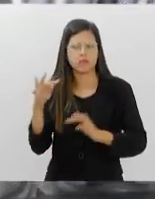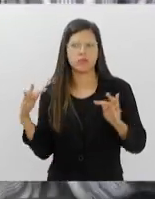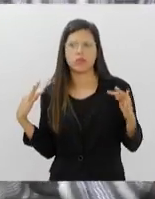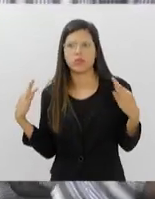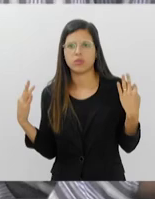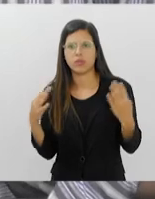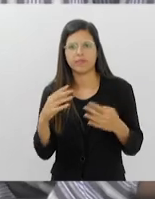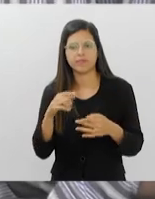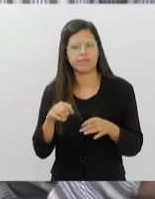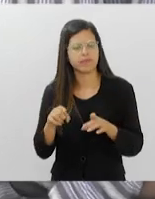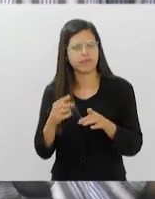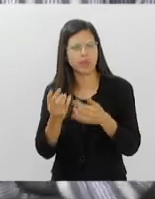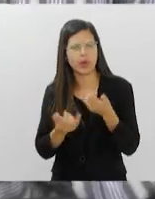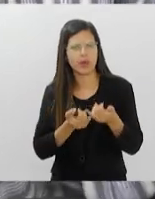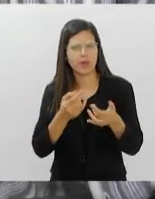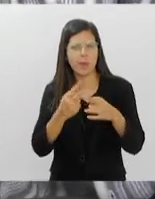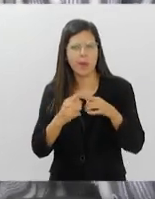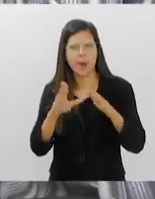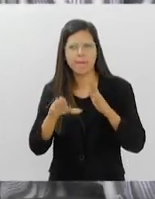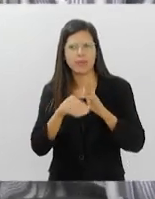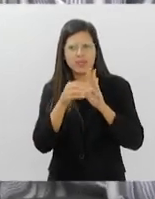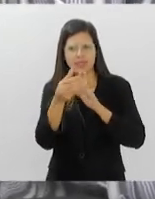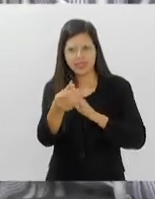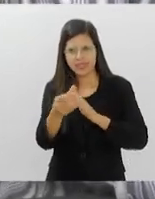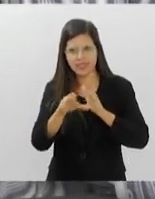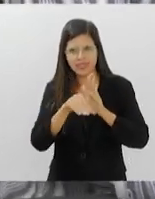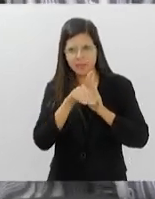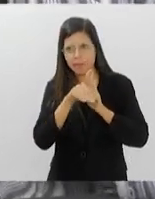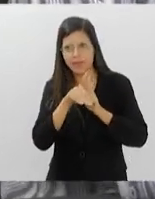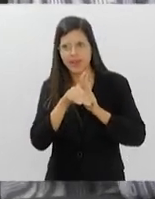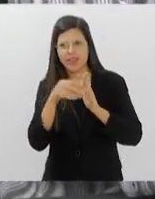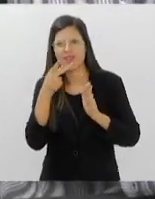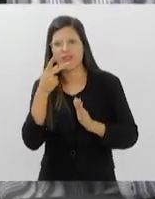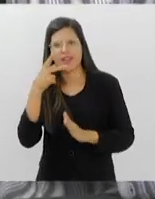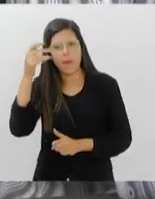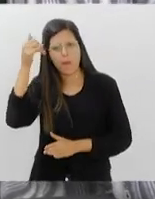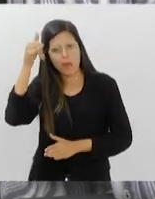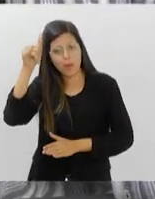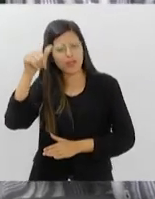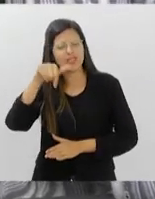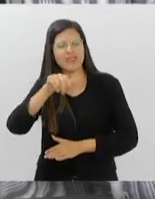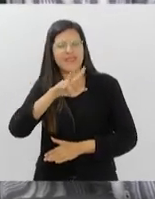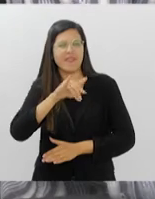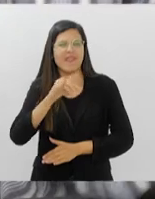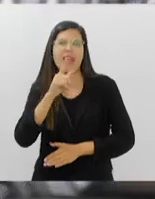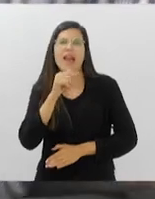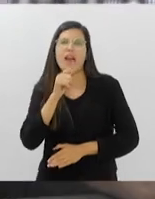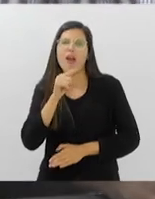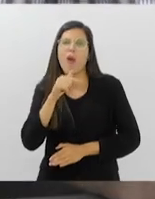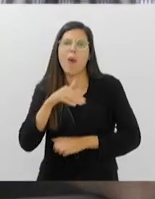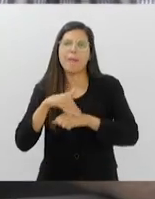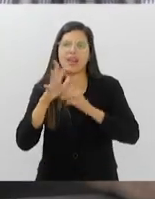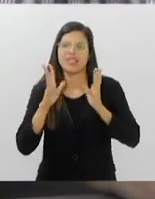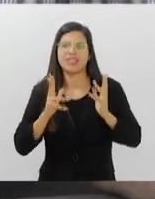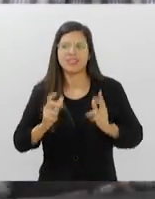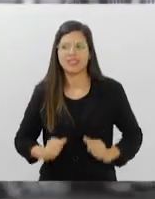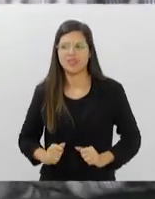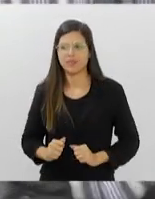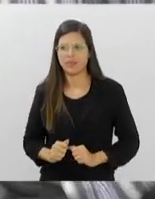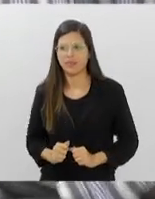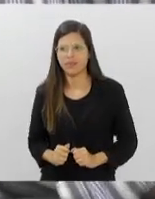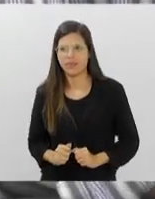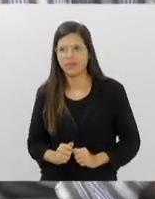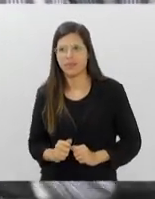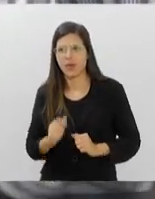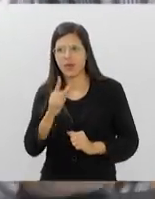6 emendas. Eu disse que os boizinhos dele iam ter uma água mais farta e mais limpa. E esse projeto de dizer que o Rio Macaé